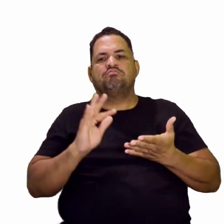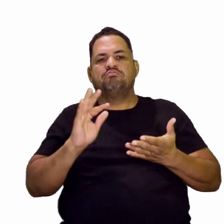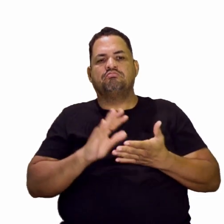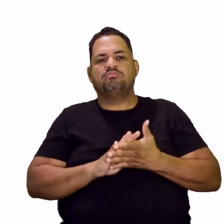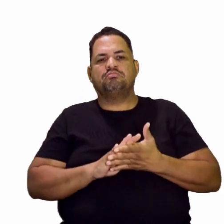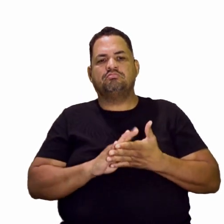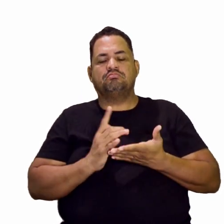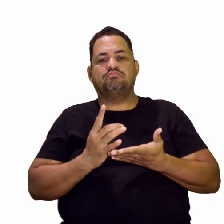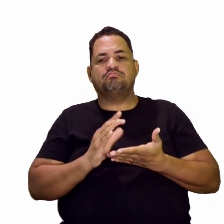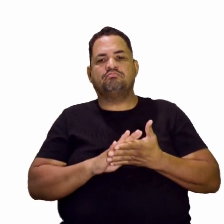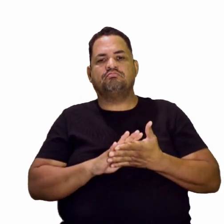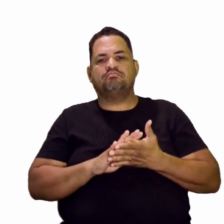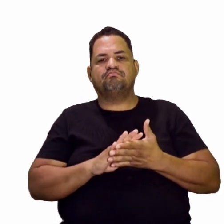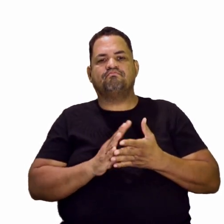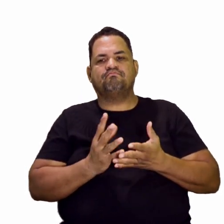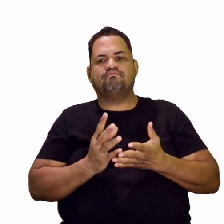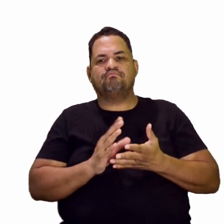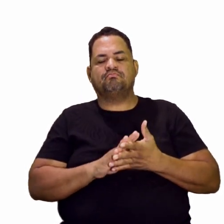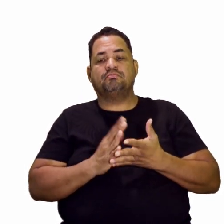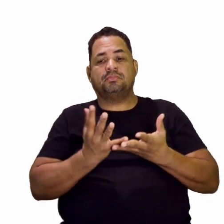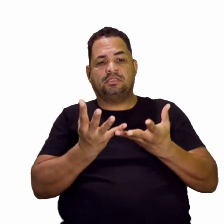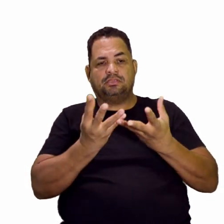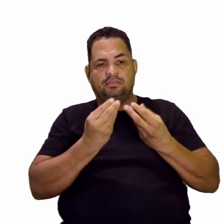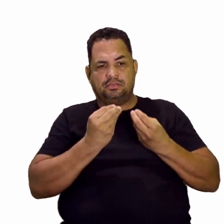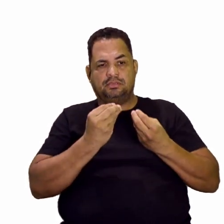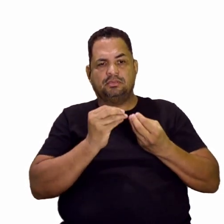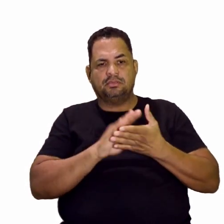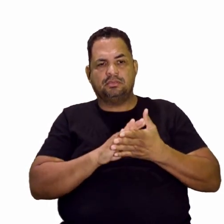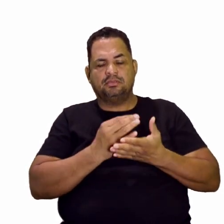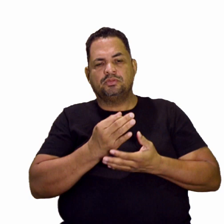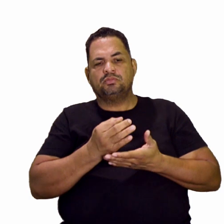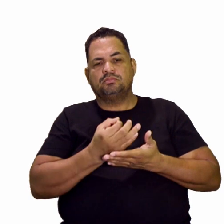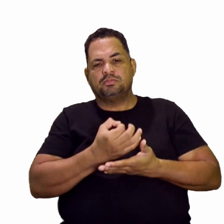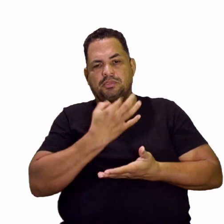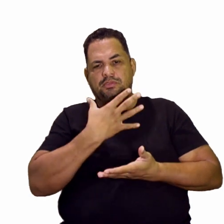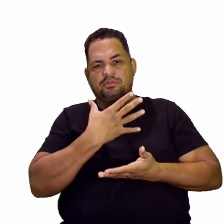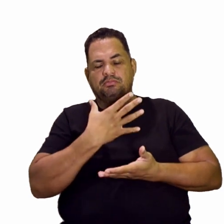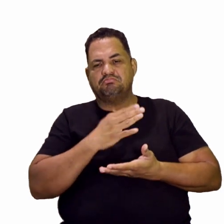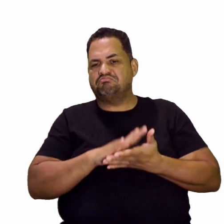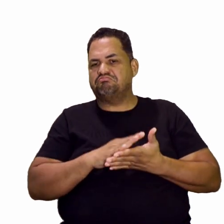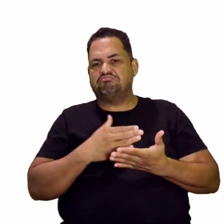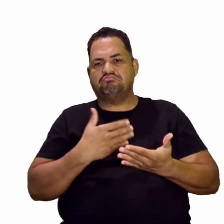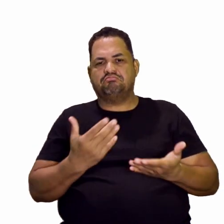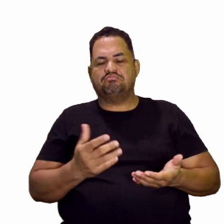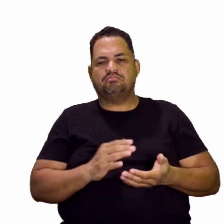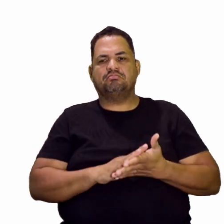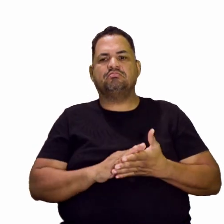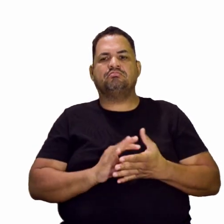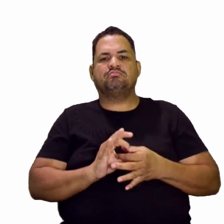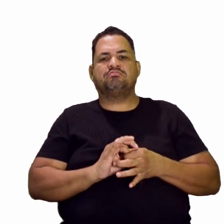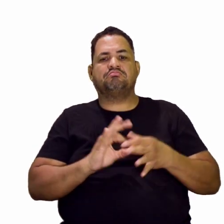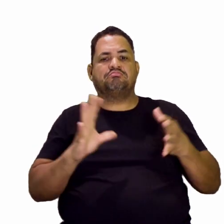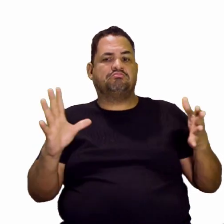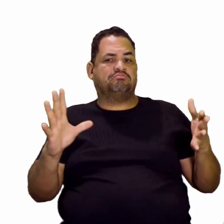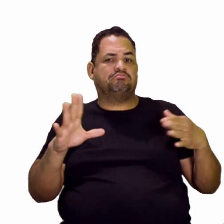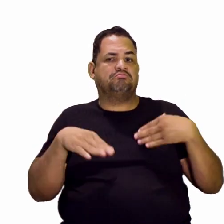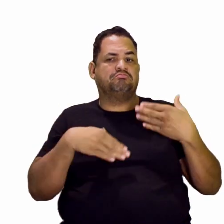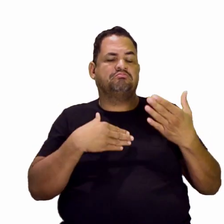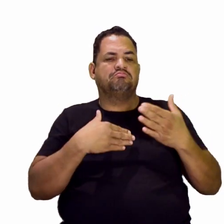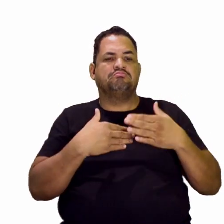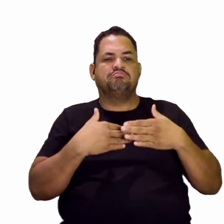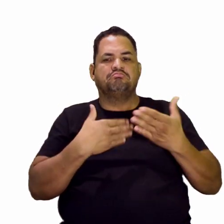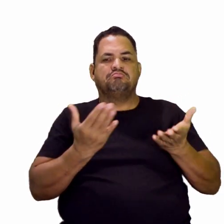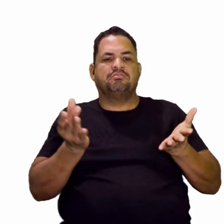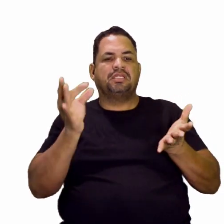fato de perceberem, aliás, de receberem certa medicação, né? Independente